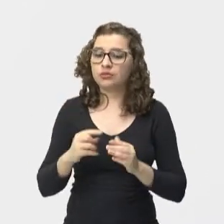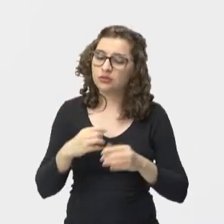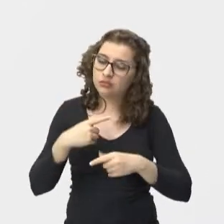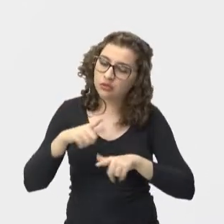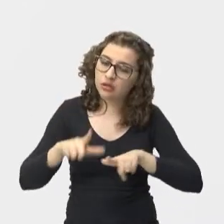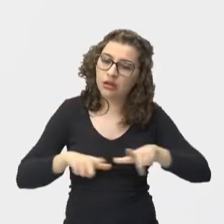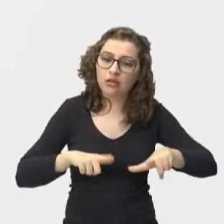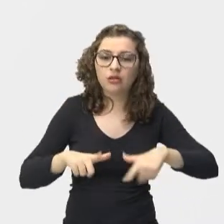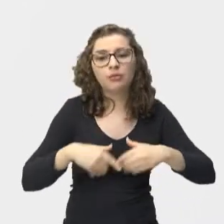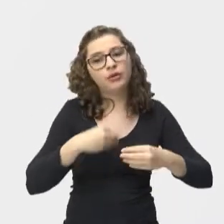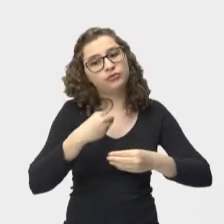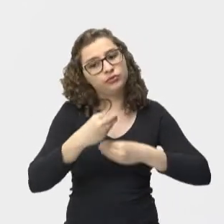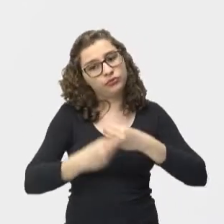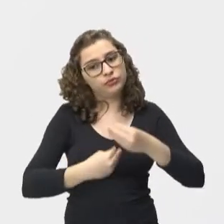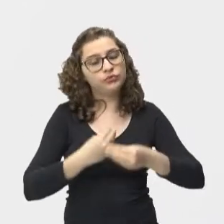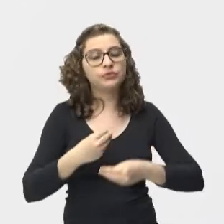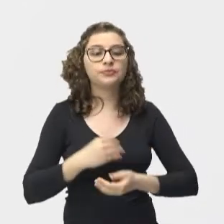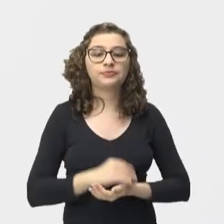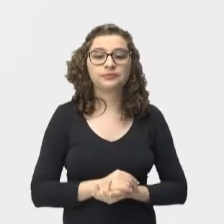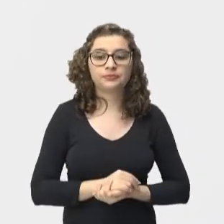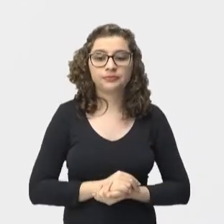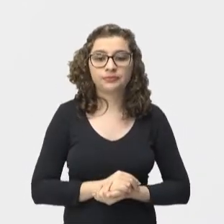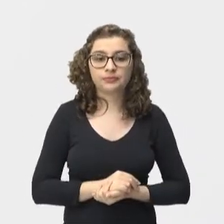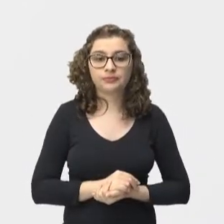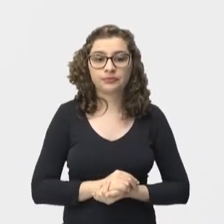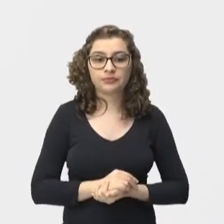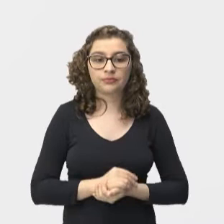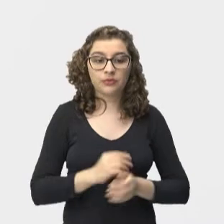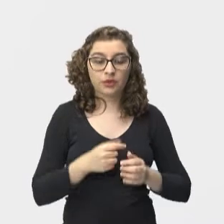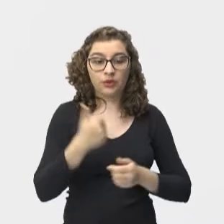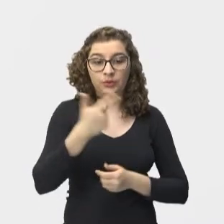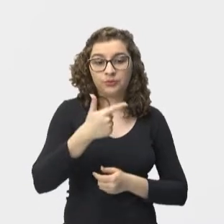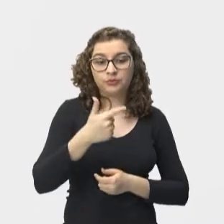trabalho. Não é isso? E aí os programas